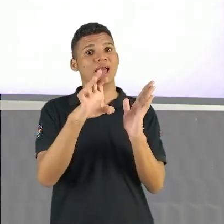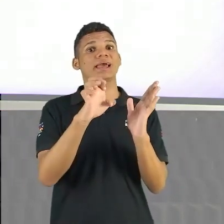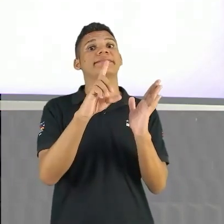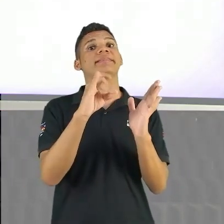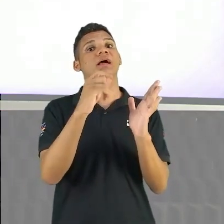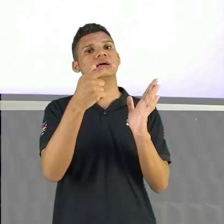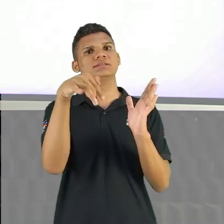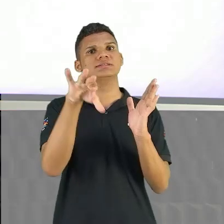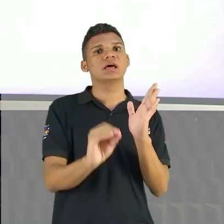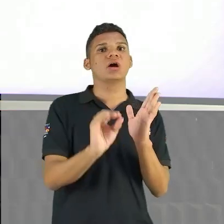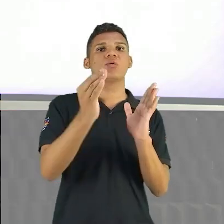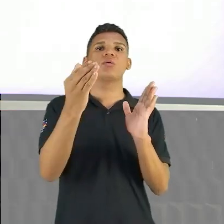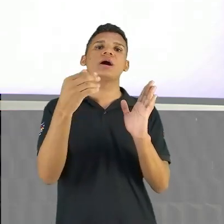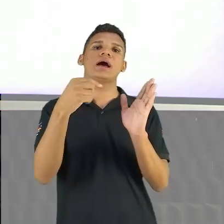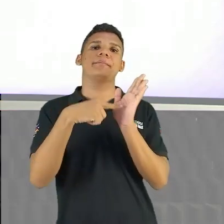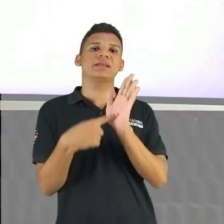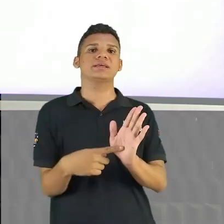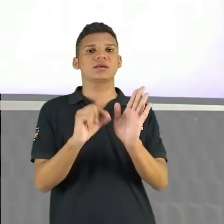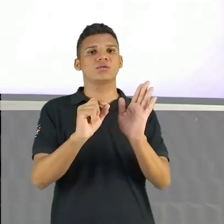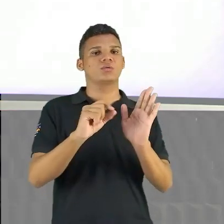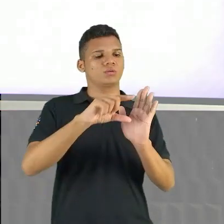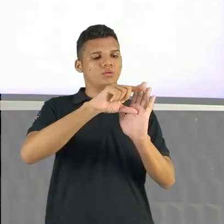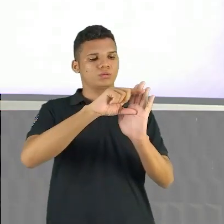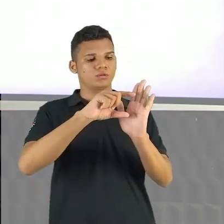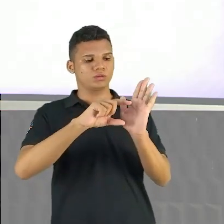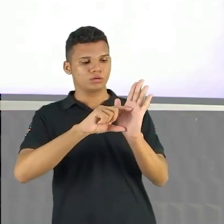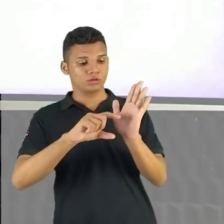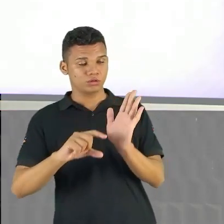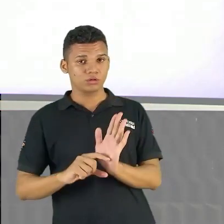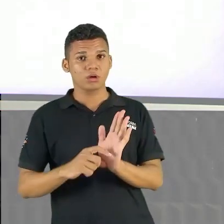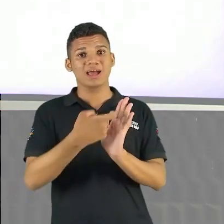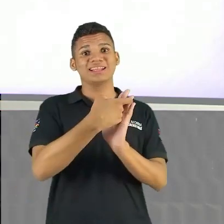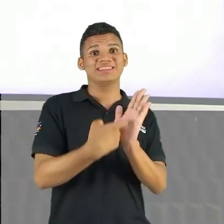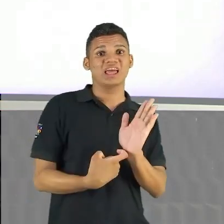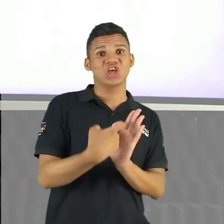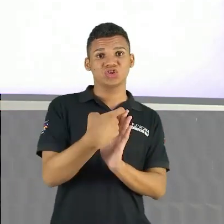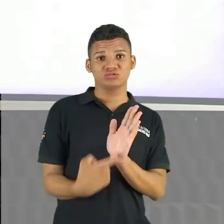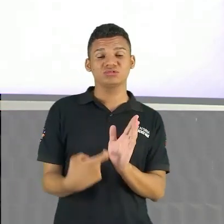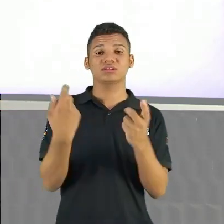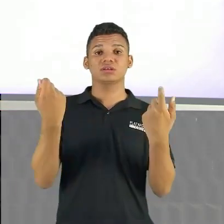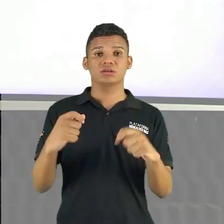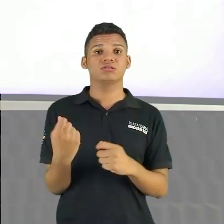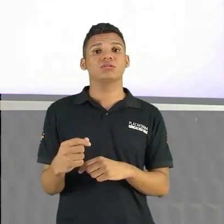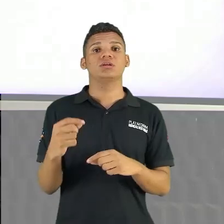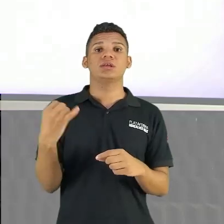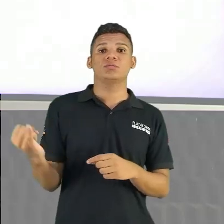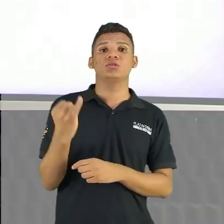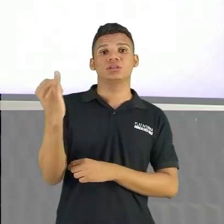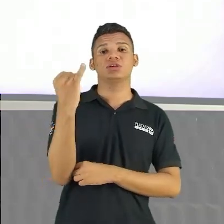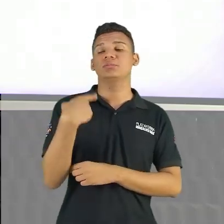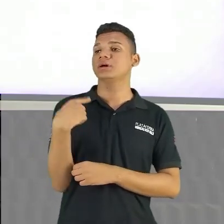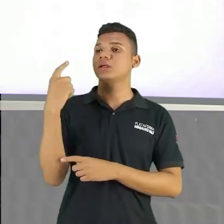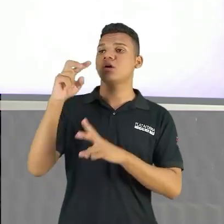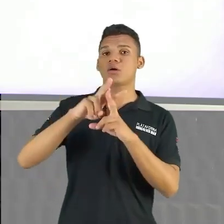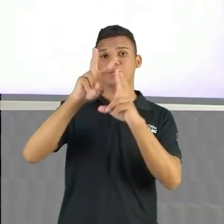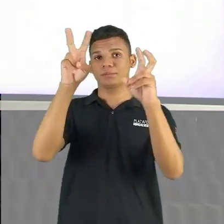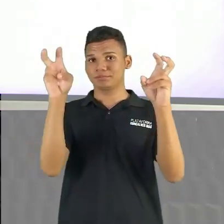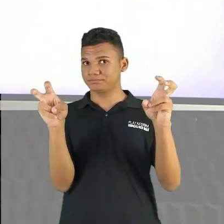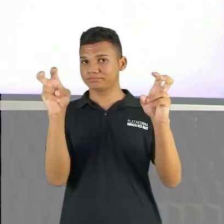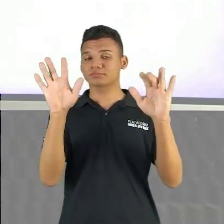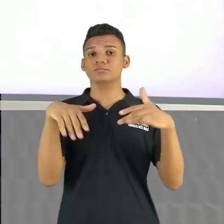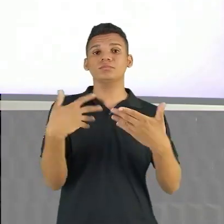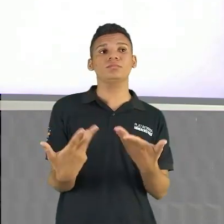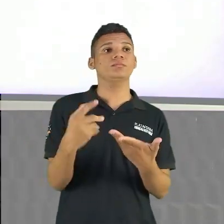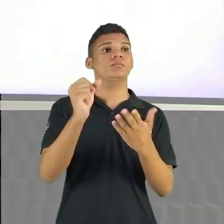ela apresenta parágrafos que são considerados essenciais para discussão do seu tema e